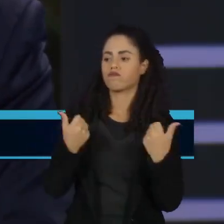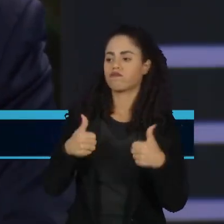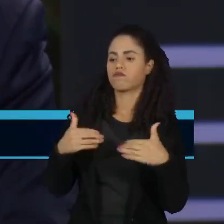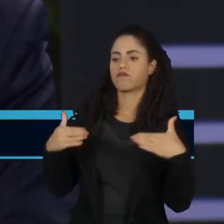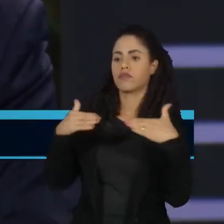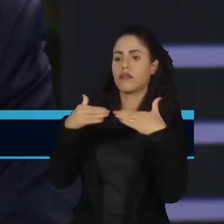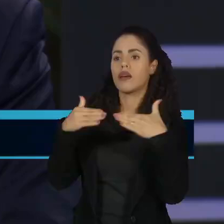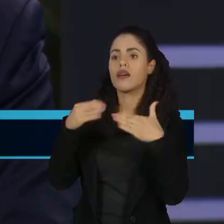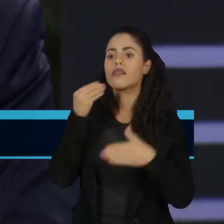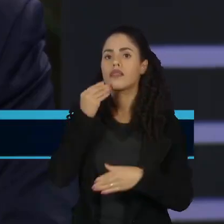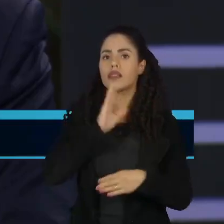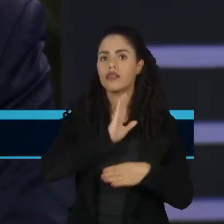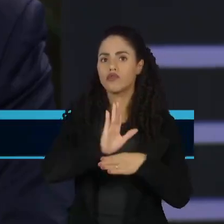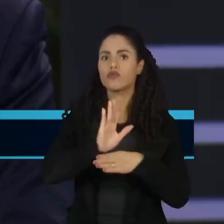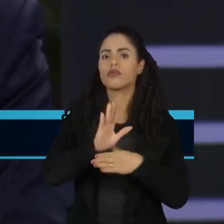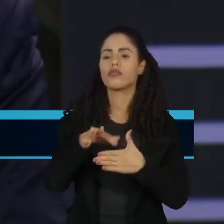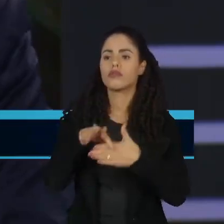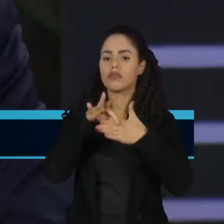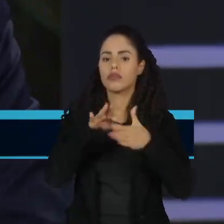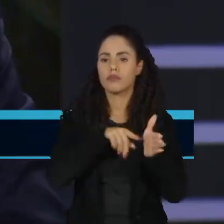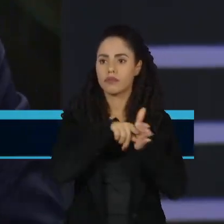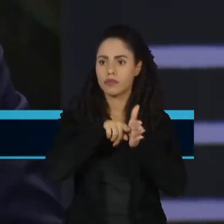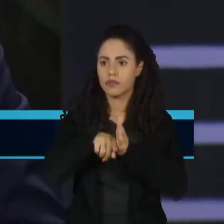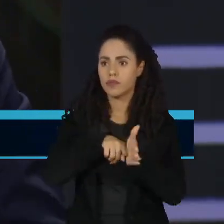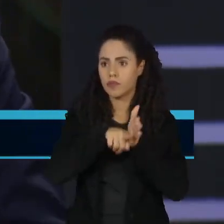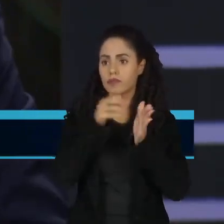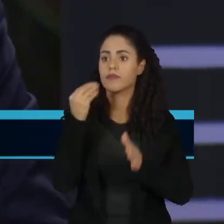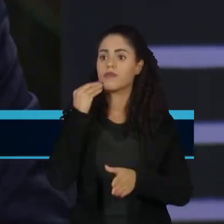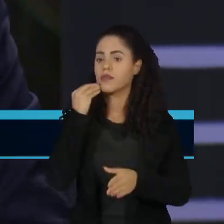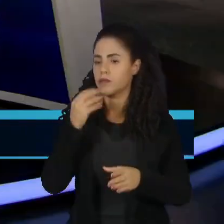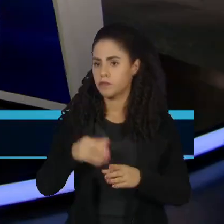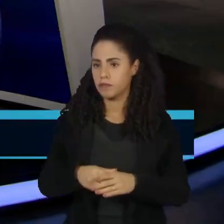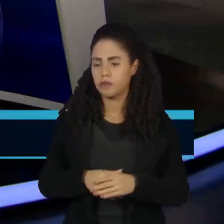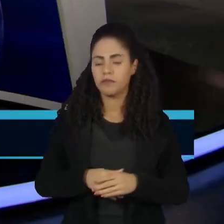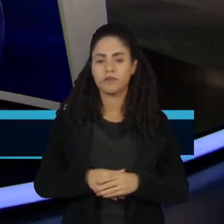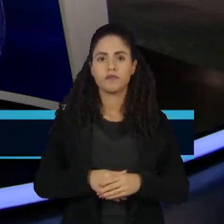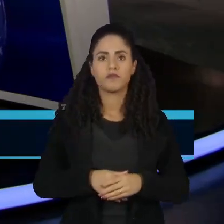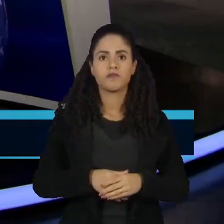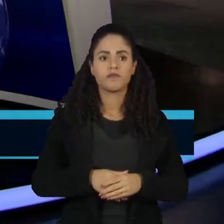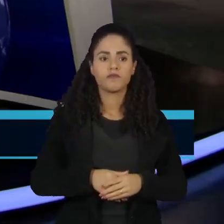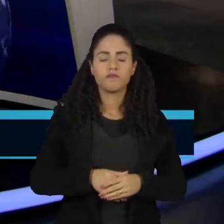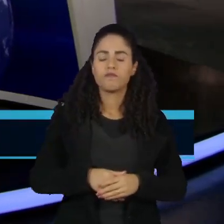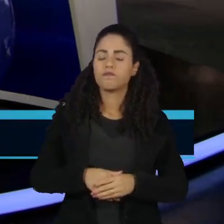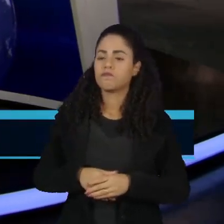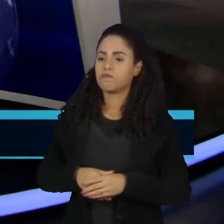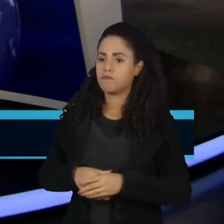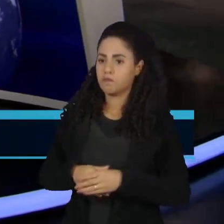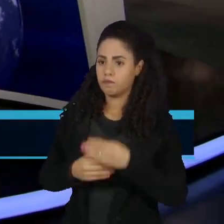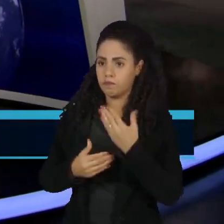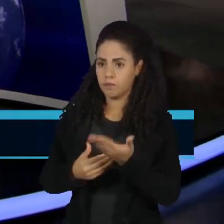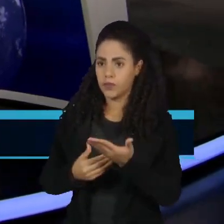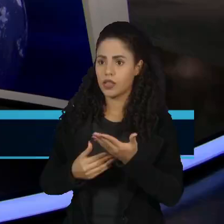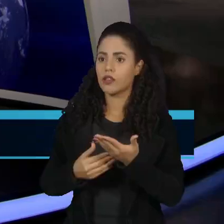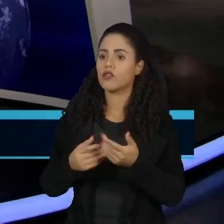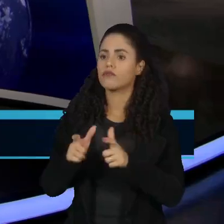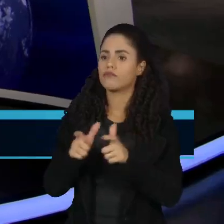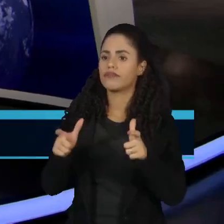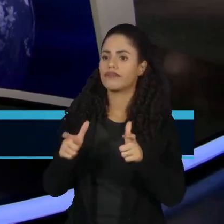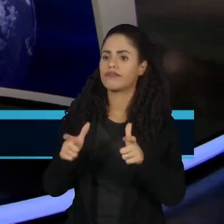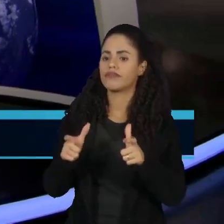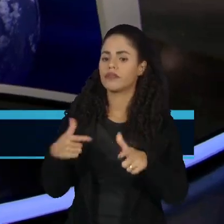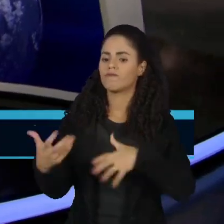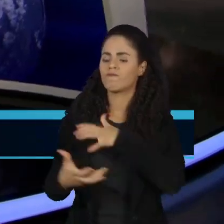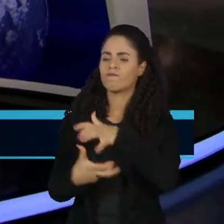está ajudando, por exemplo, a liderar algumas pesquisas no Michigan, por exemplo. Certo. Mariana, nós sabemos que a ampliação do conflito na